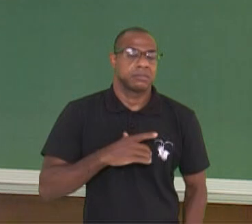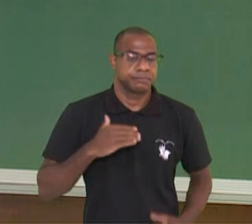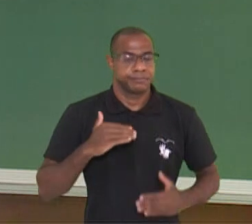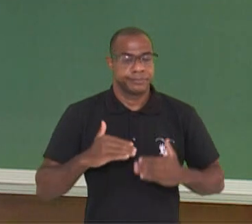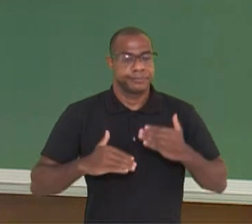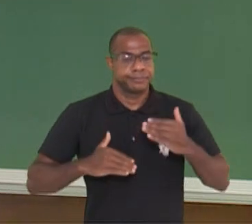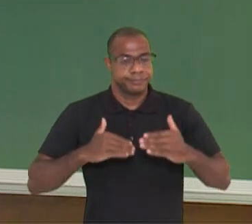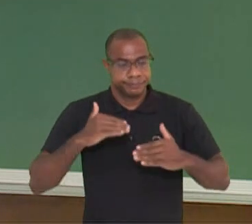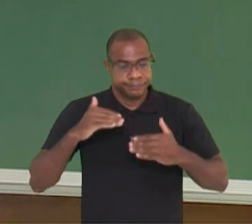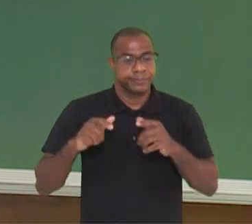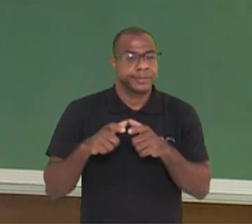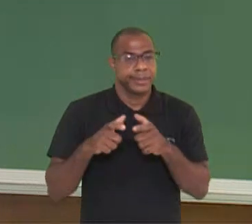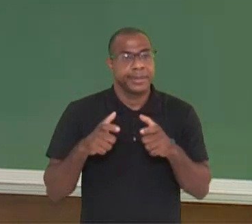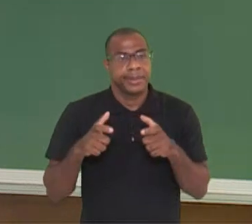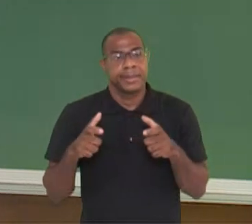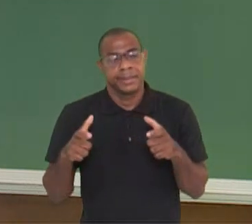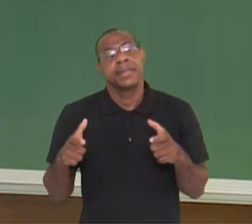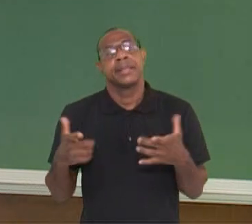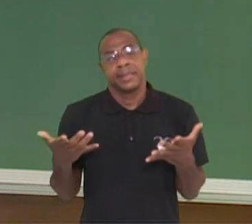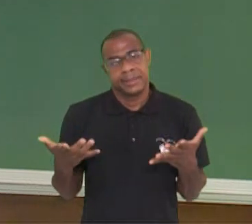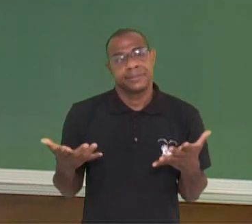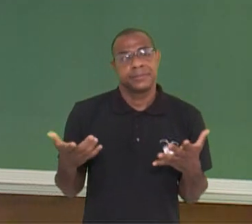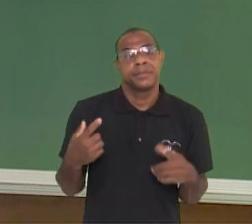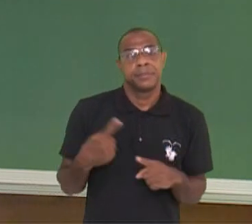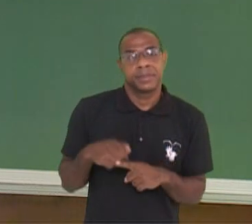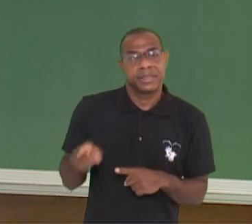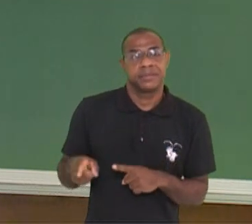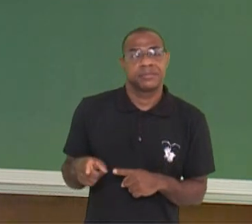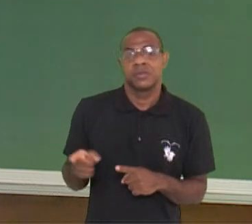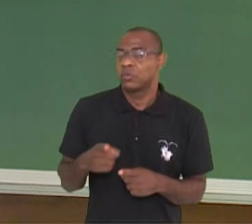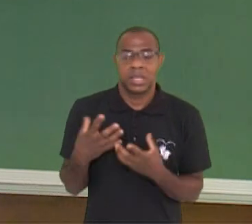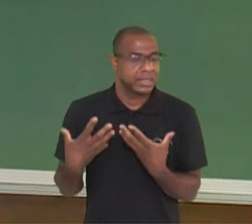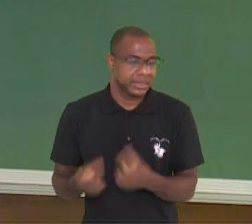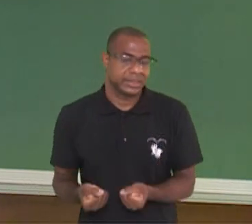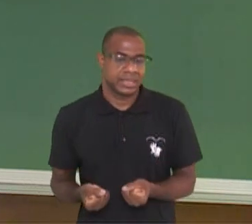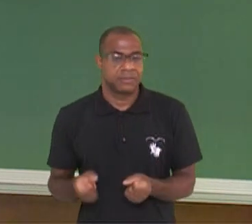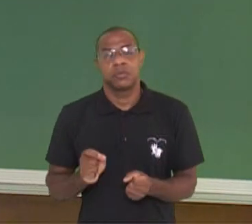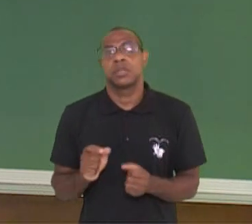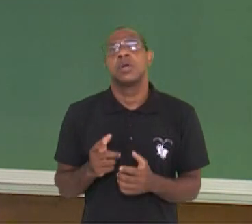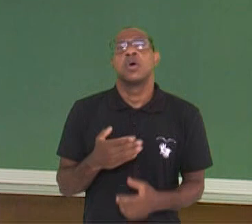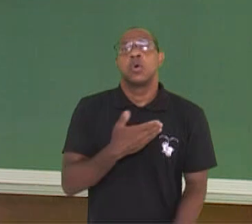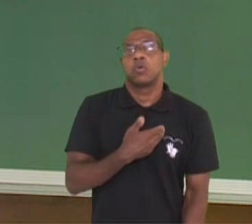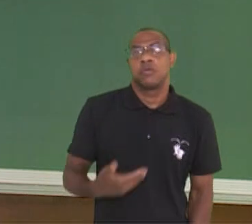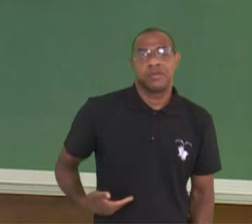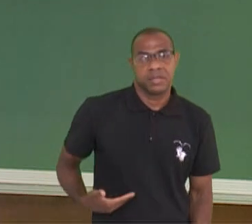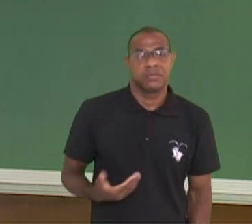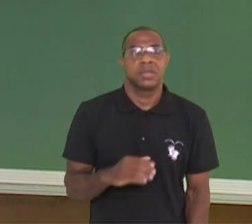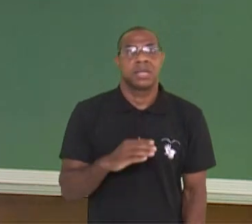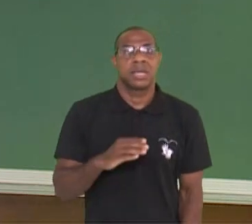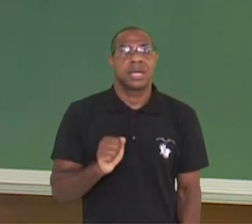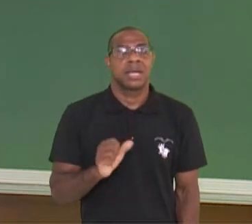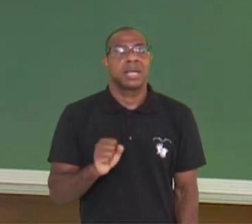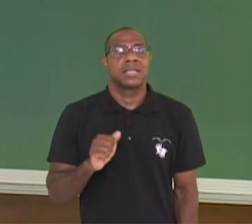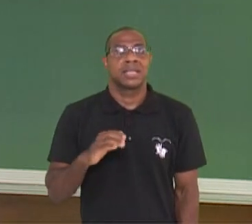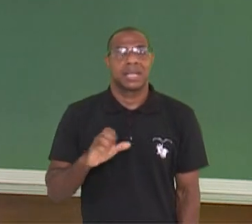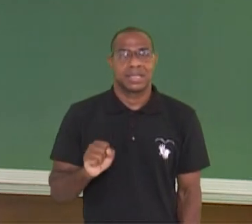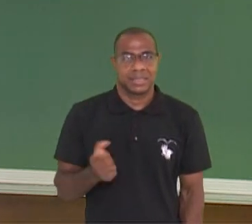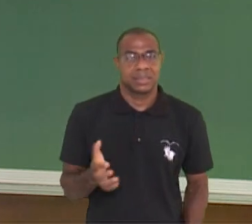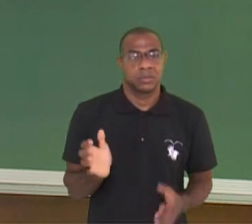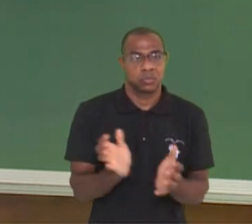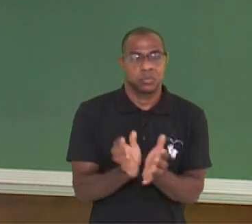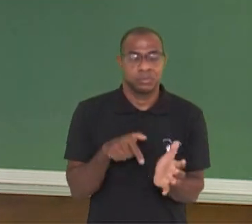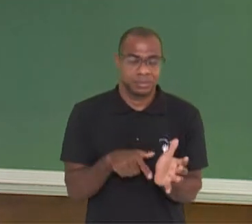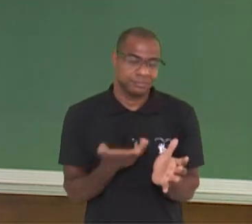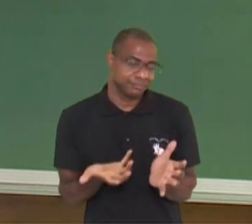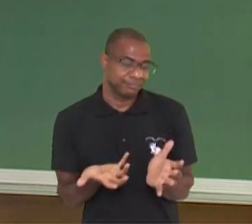crescendo aí pelo descontentamento dos militares contra o governo e contra os chamados casacas, os políticos civis, e aí